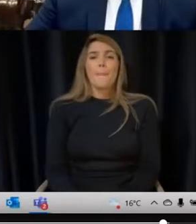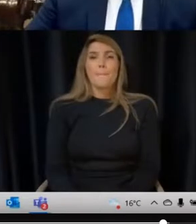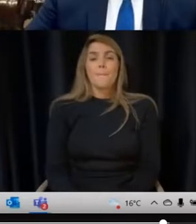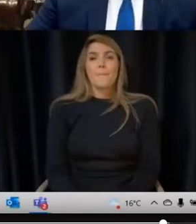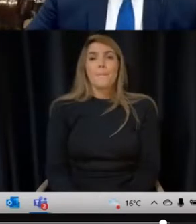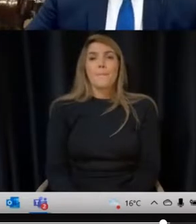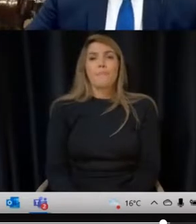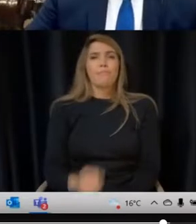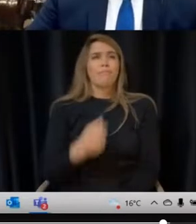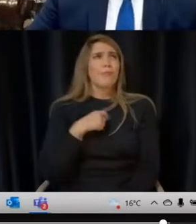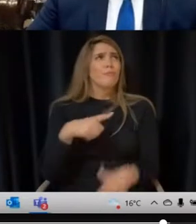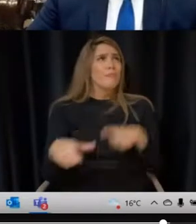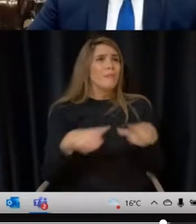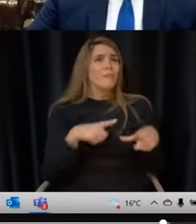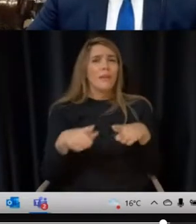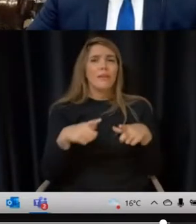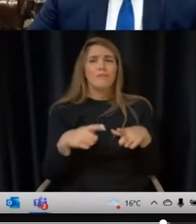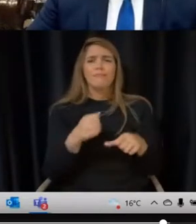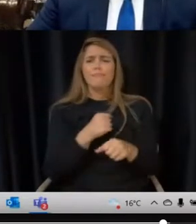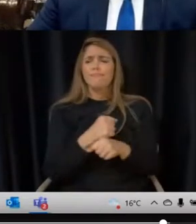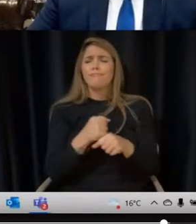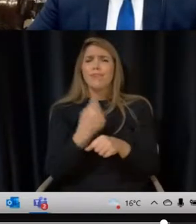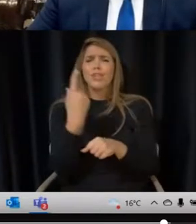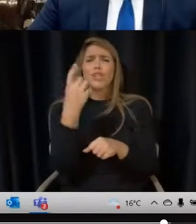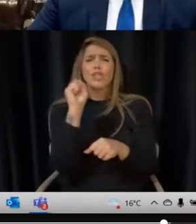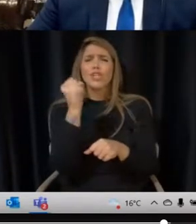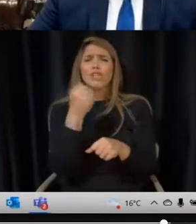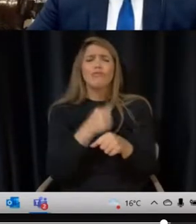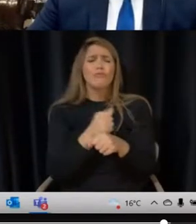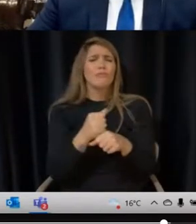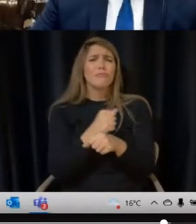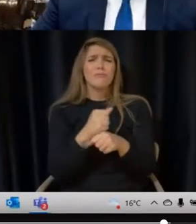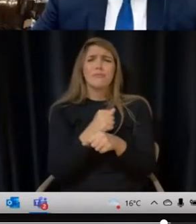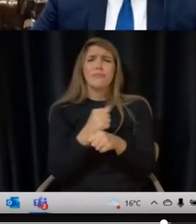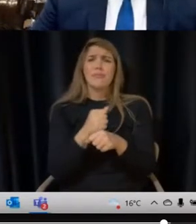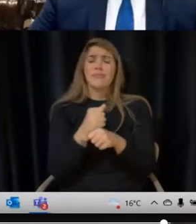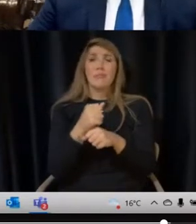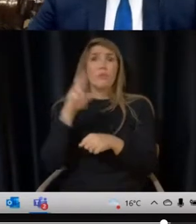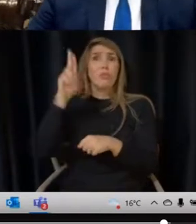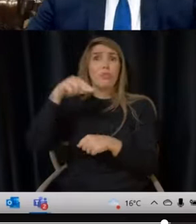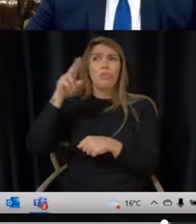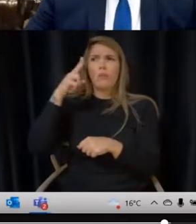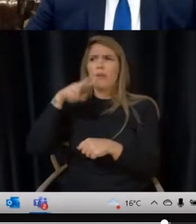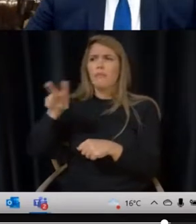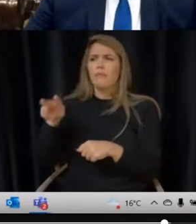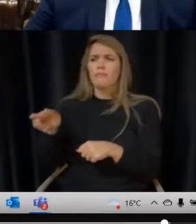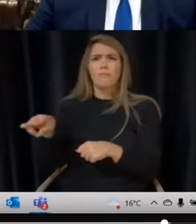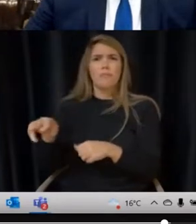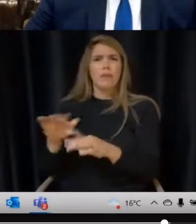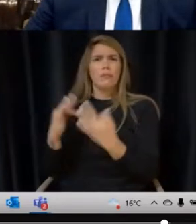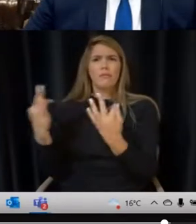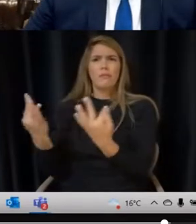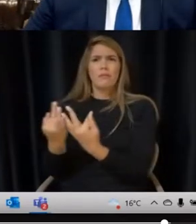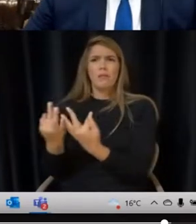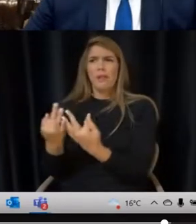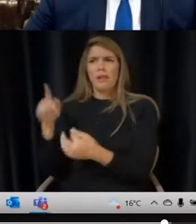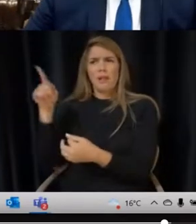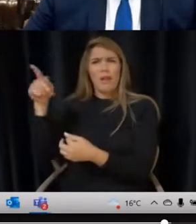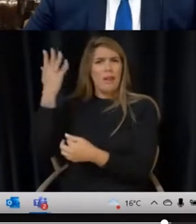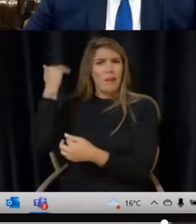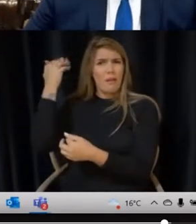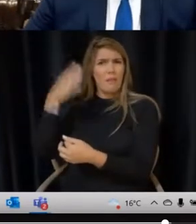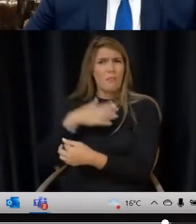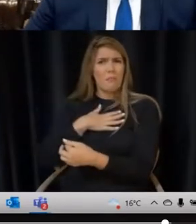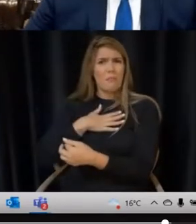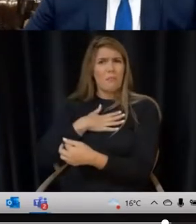área há 18 anos. Eu nunca peguei um familiar que falou para mim, olha, meu parente queria ser doador, mas eu não vou doar. É